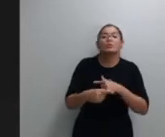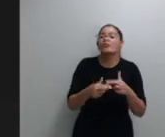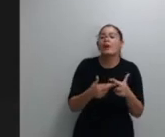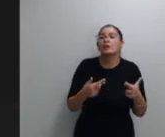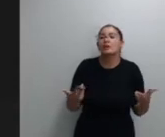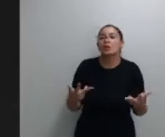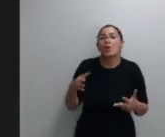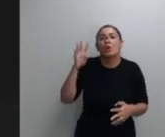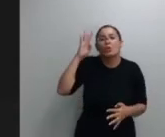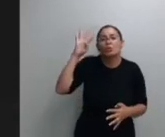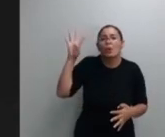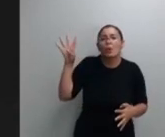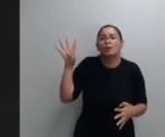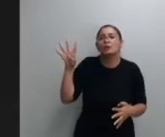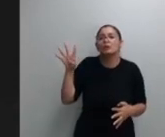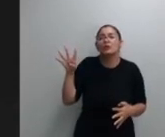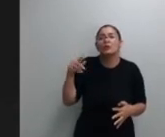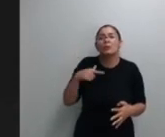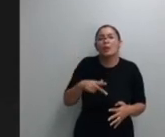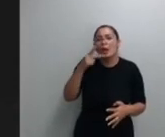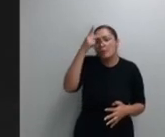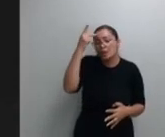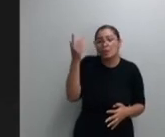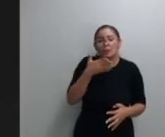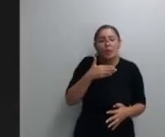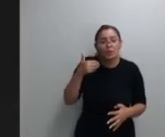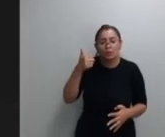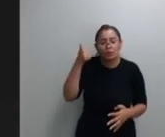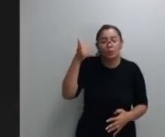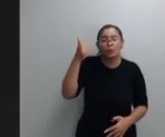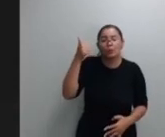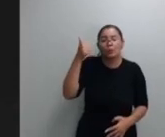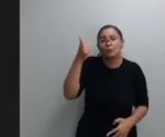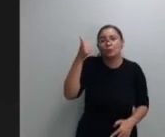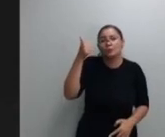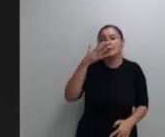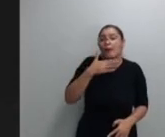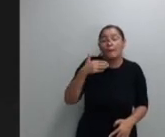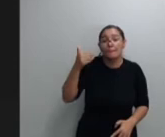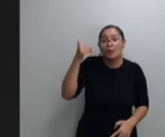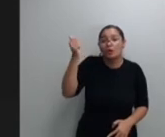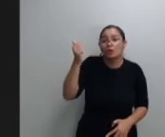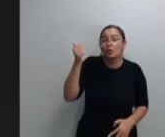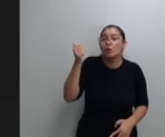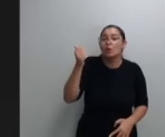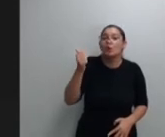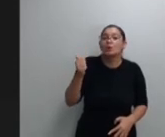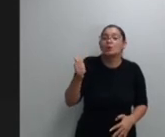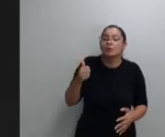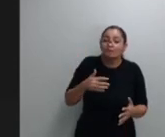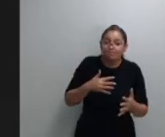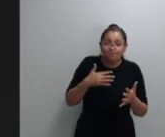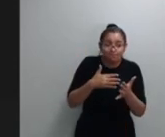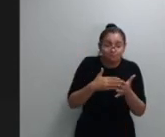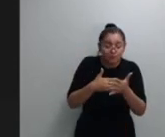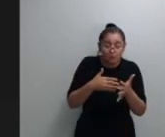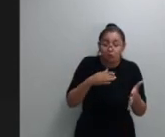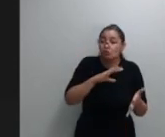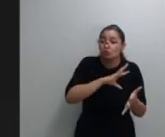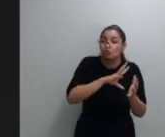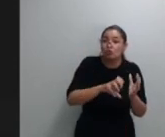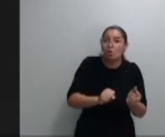para o recorrido é melhor só deixar claro para o recorrido é melhor que se compute o que ficou até 2013